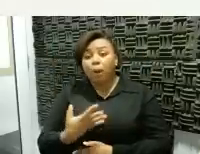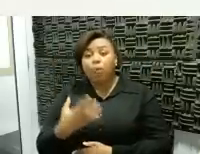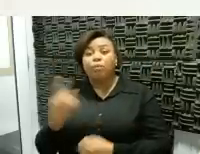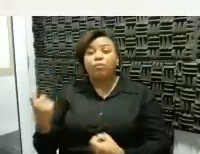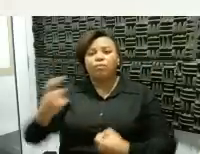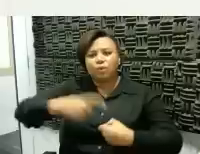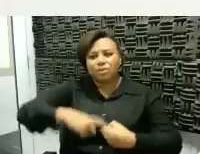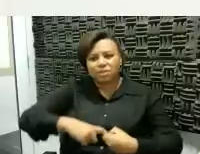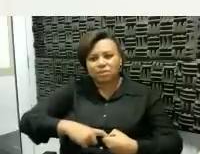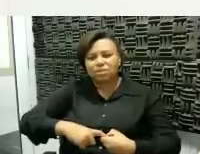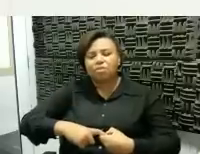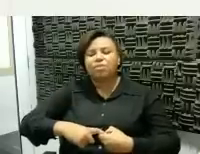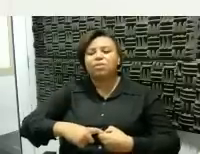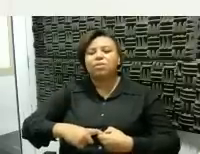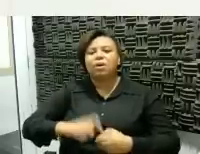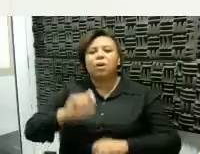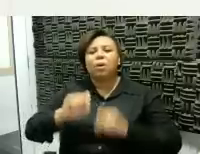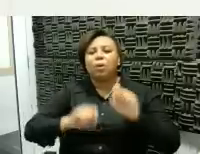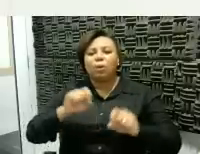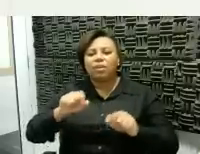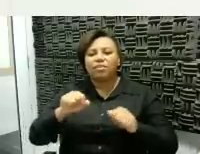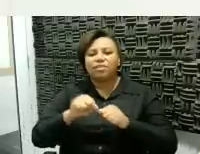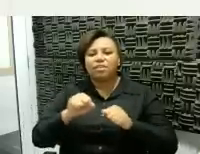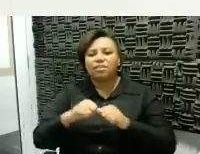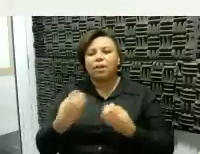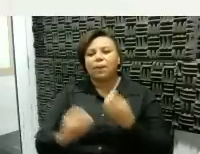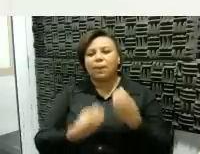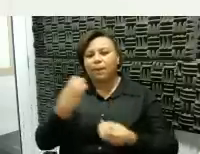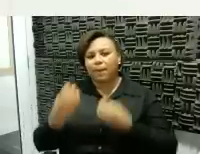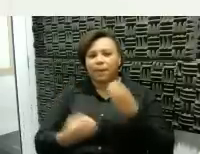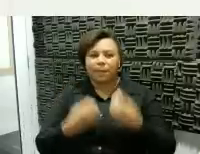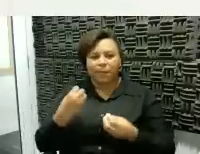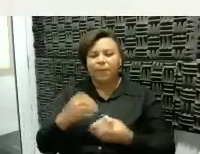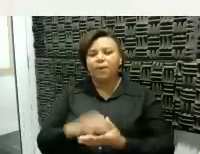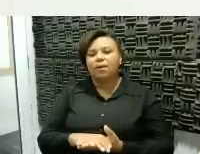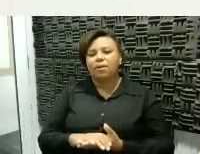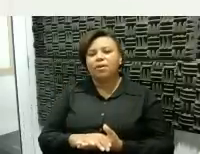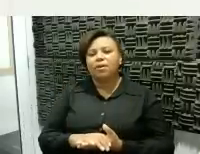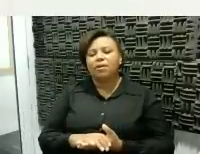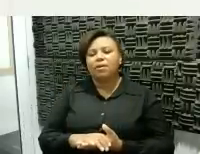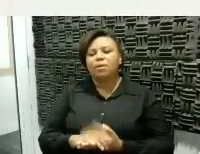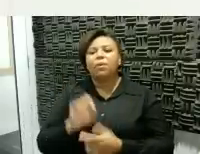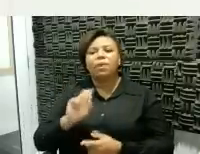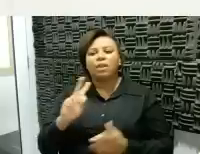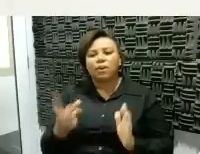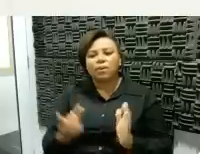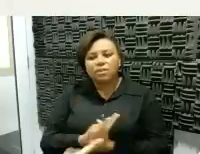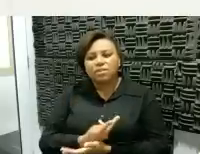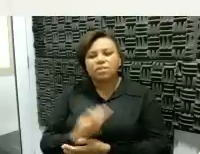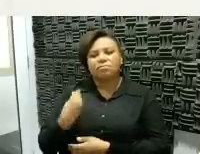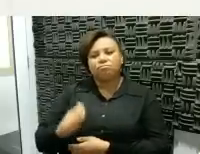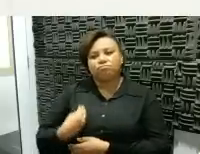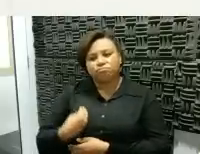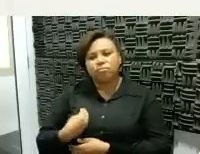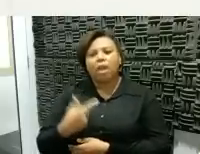fazer como que a gente pode lidar com isso o que que tá acontecendo no dia a dia eu tô colocando aqui como é que a gente